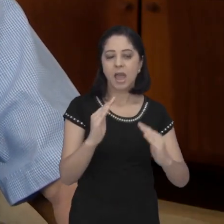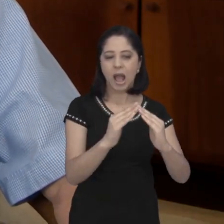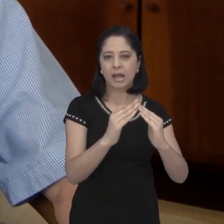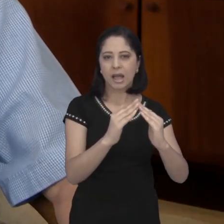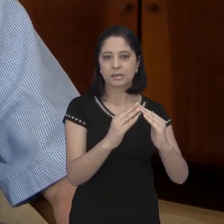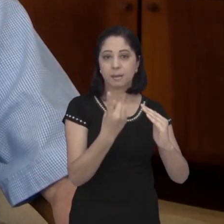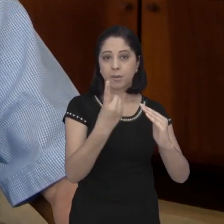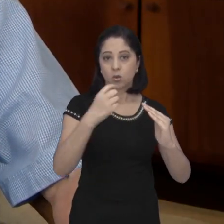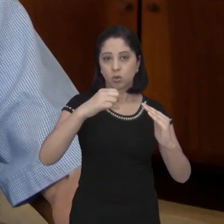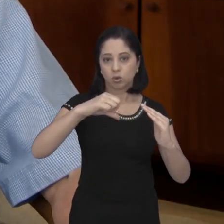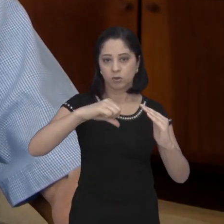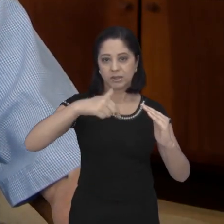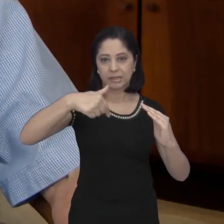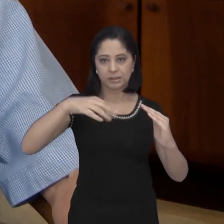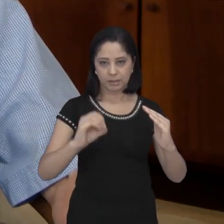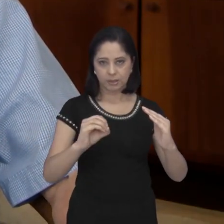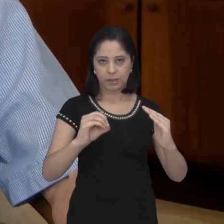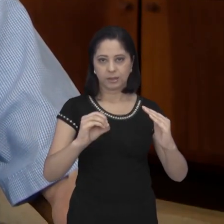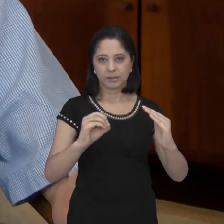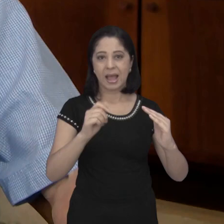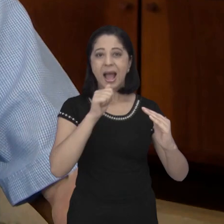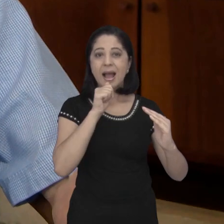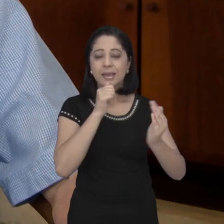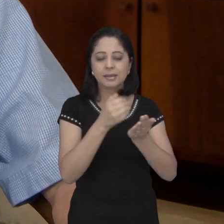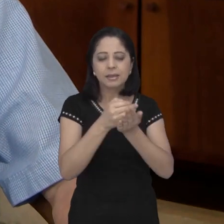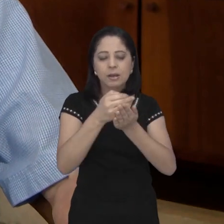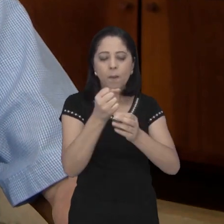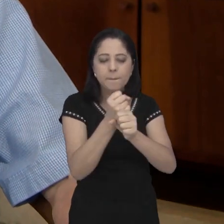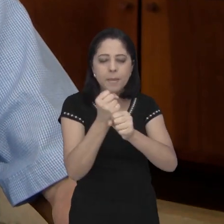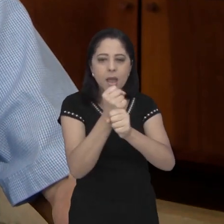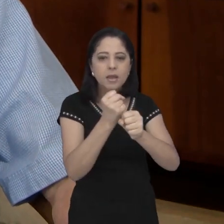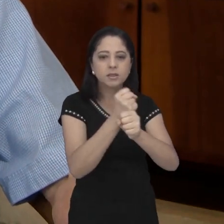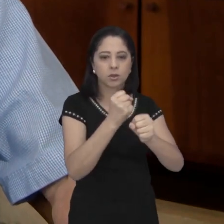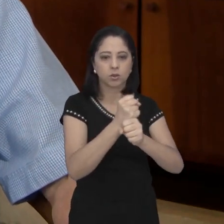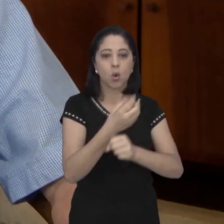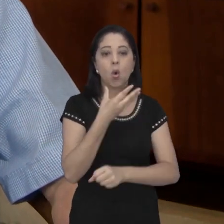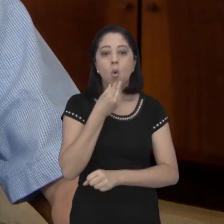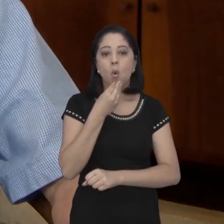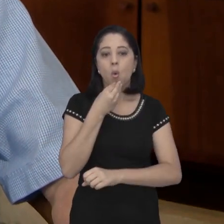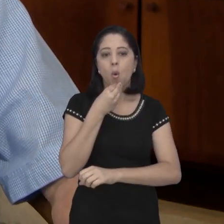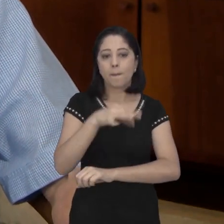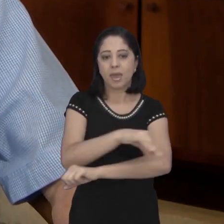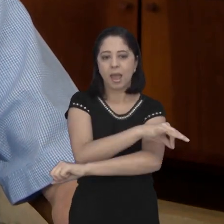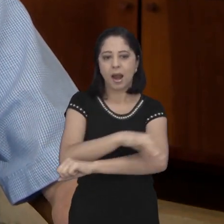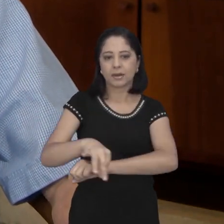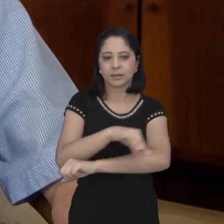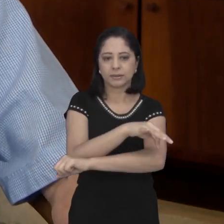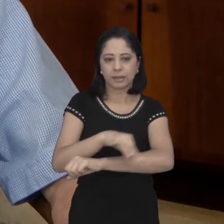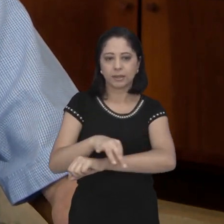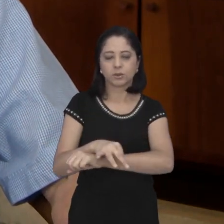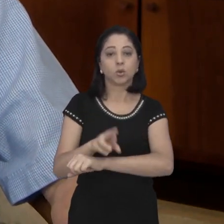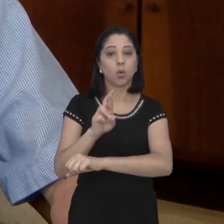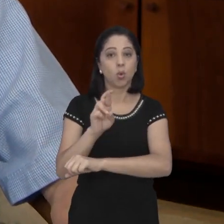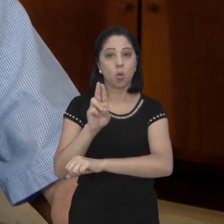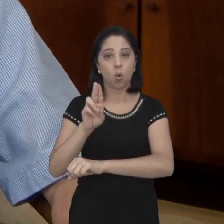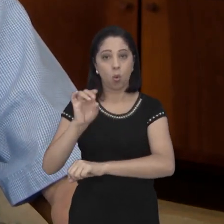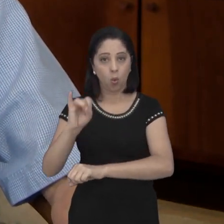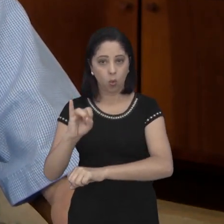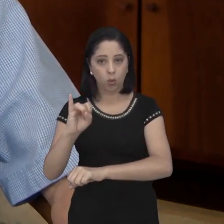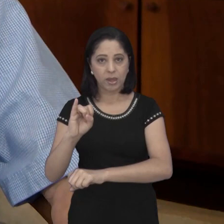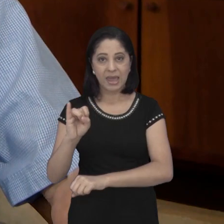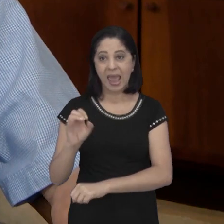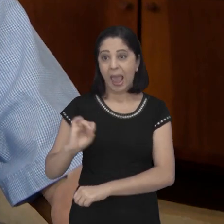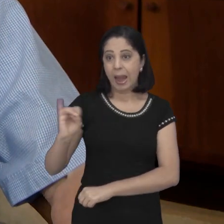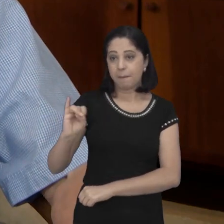né? Essa casa em 1970 era uma proposta completamente